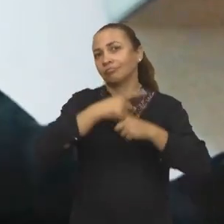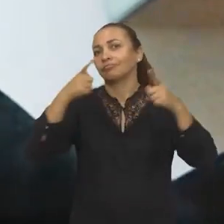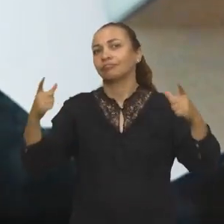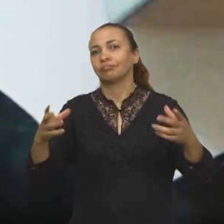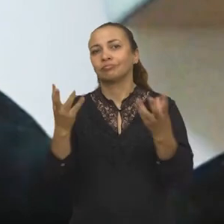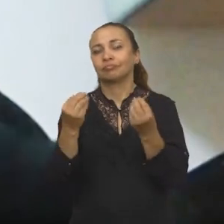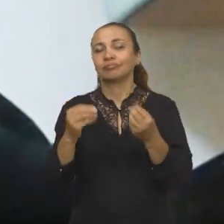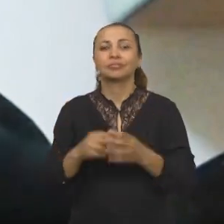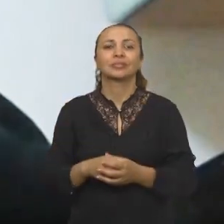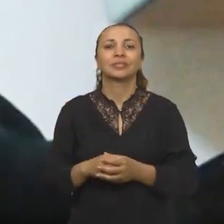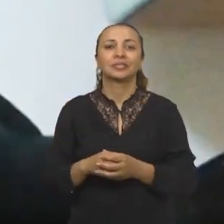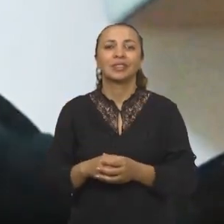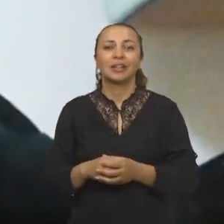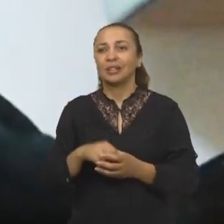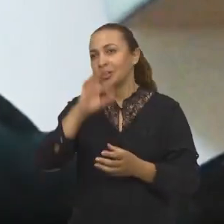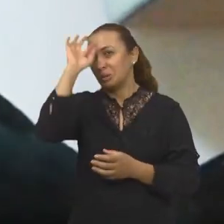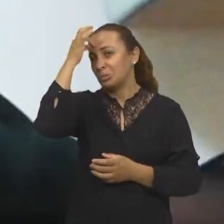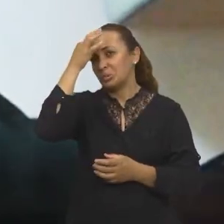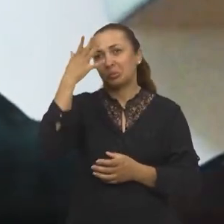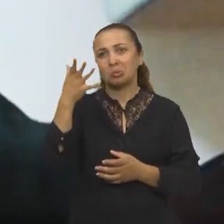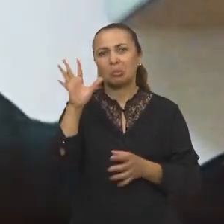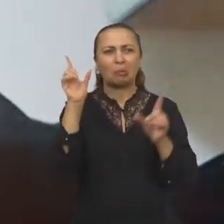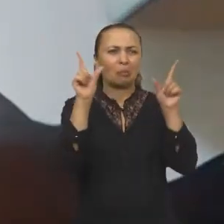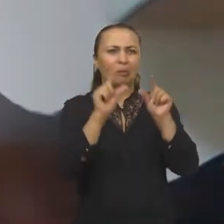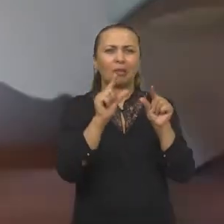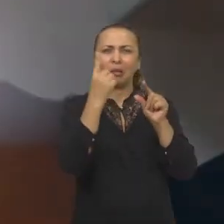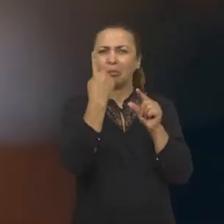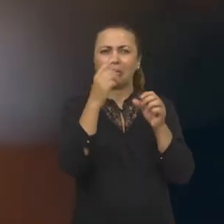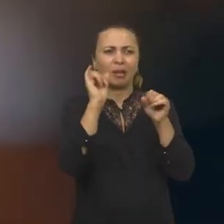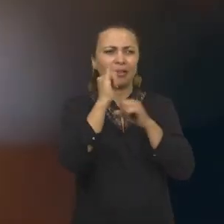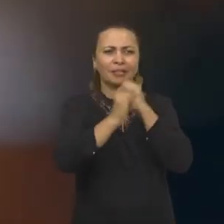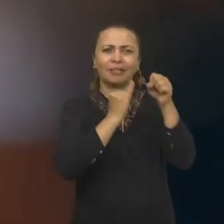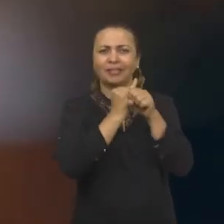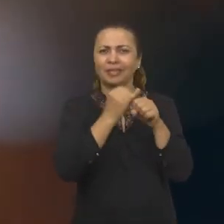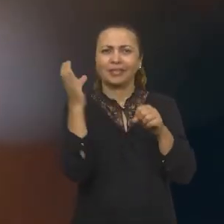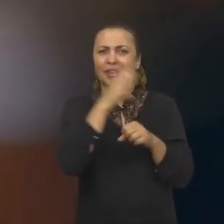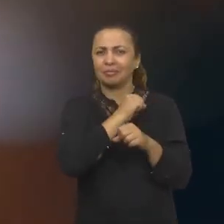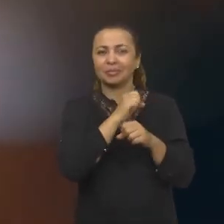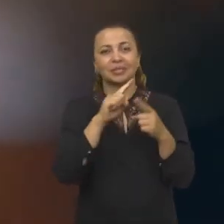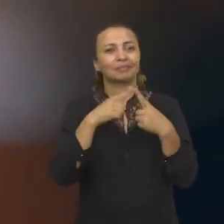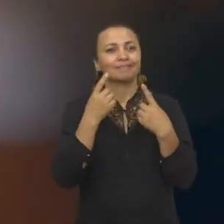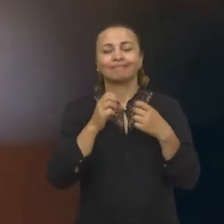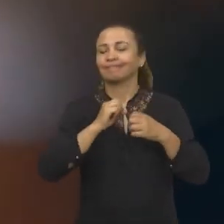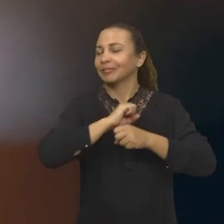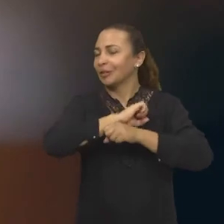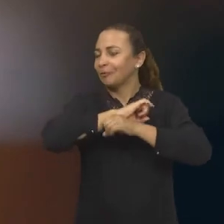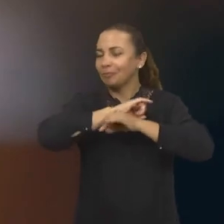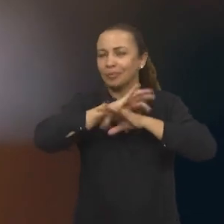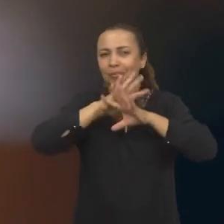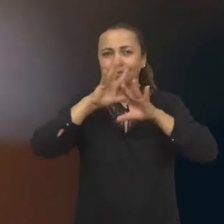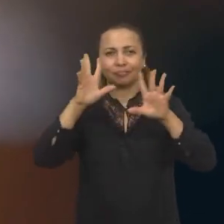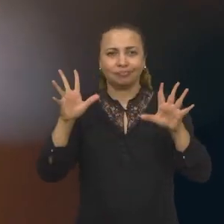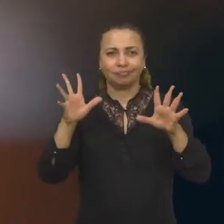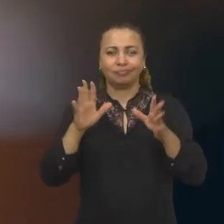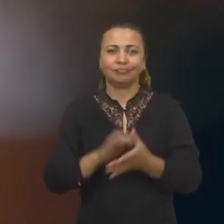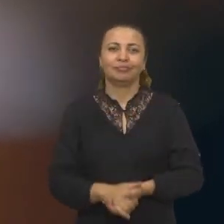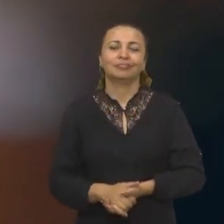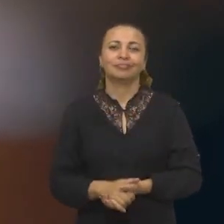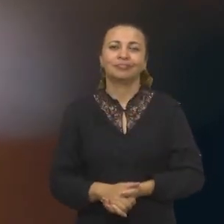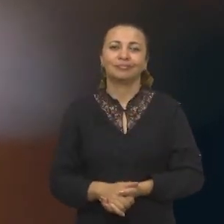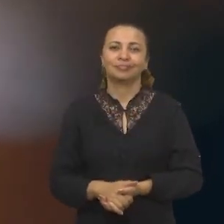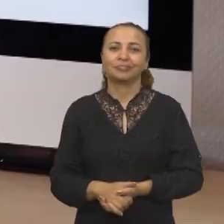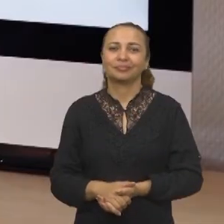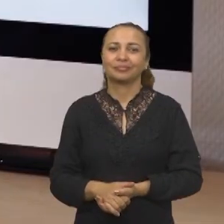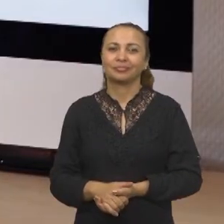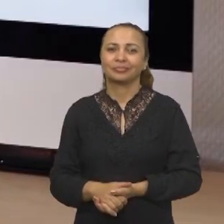em muito esse horizonte que seria de apenas uma internet de alta velocidade, mas sim explorar todo o potencial dessa rede.